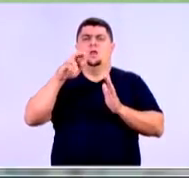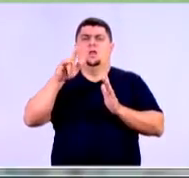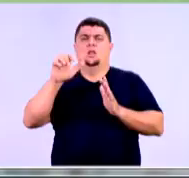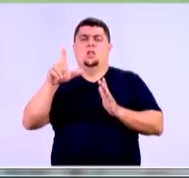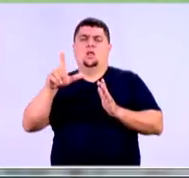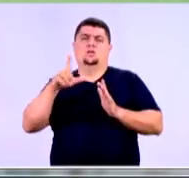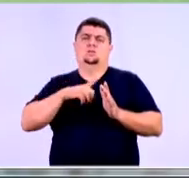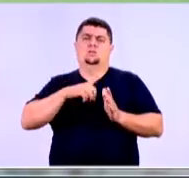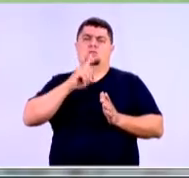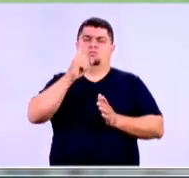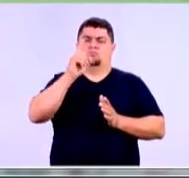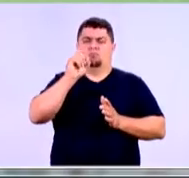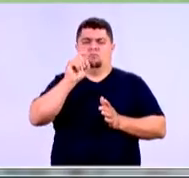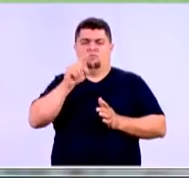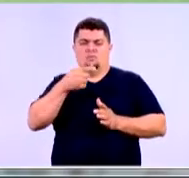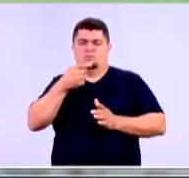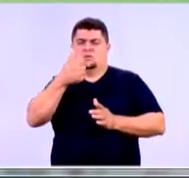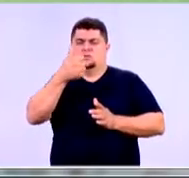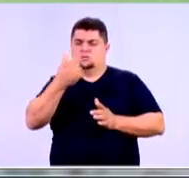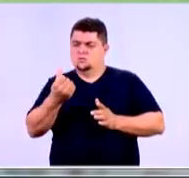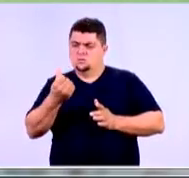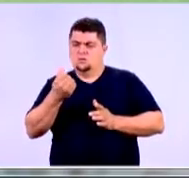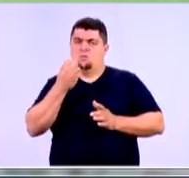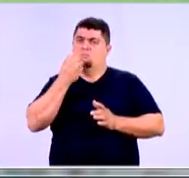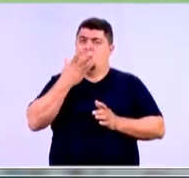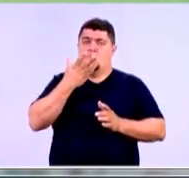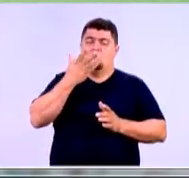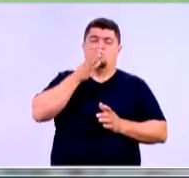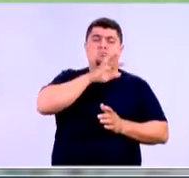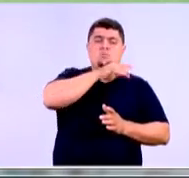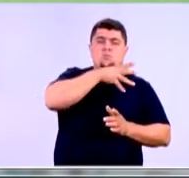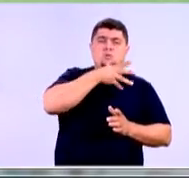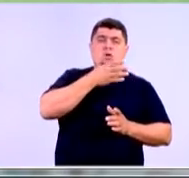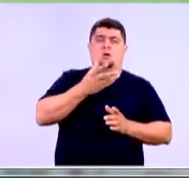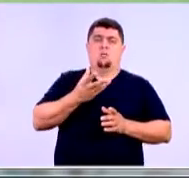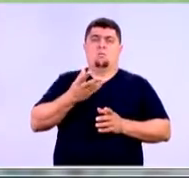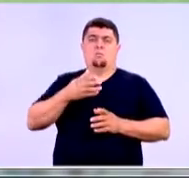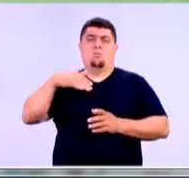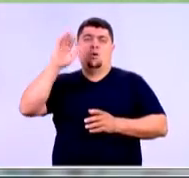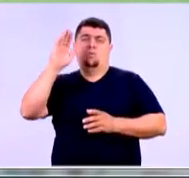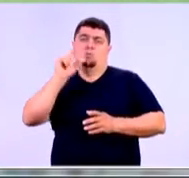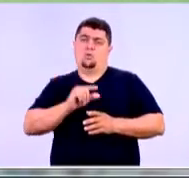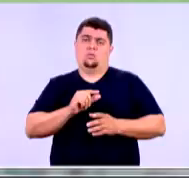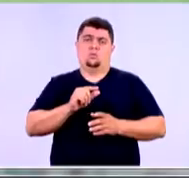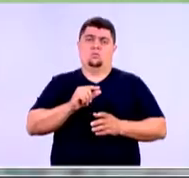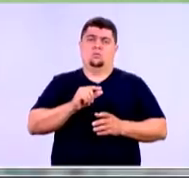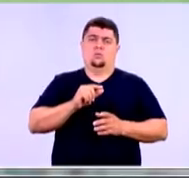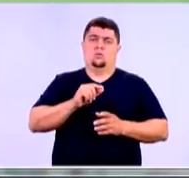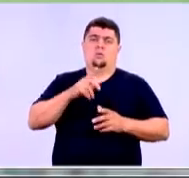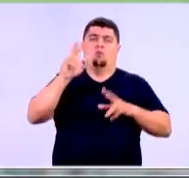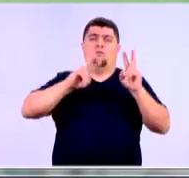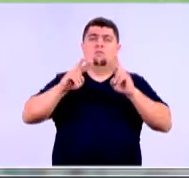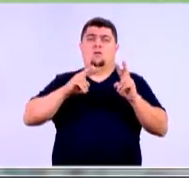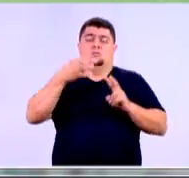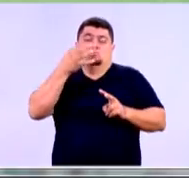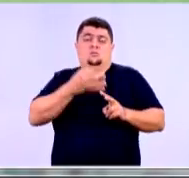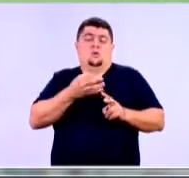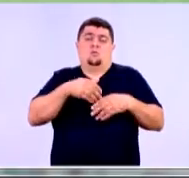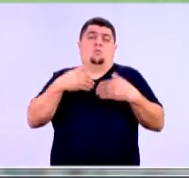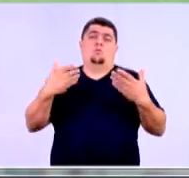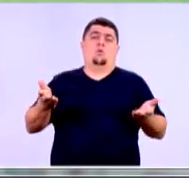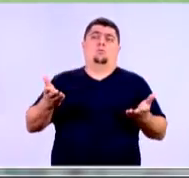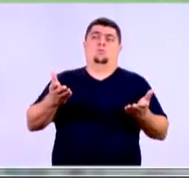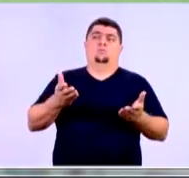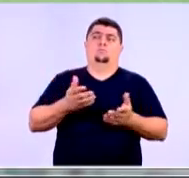corrente de 1,16? É bom, é ruim, é muito, é pouco? Qual que seria um valor desejável de liquidez